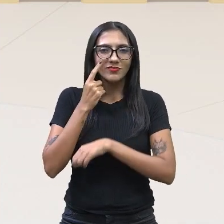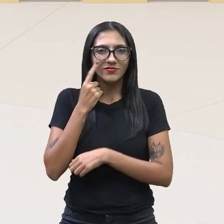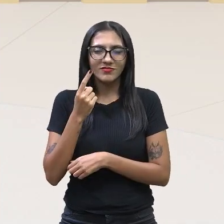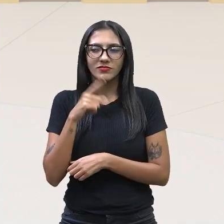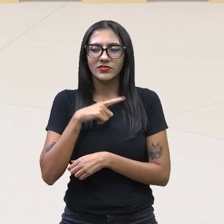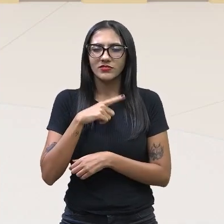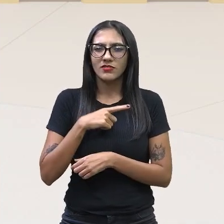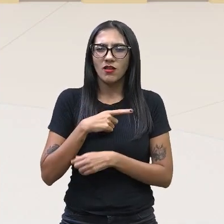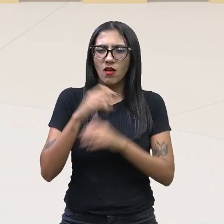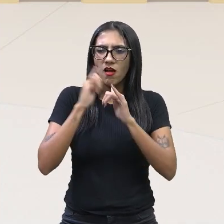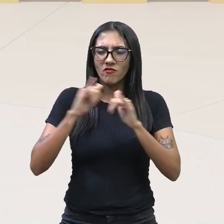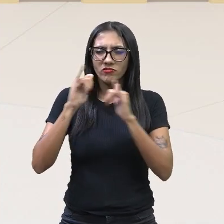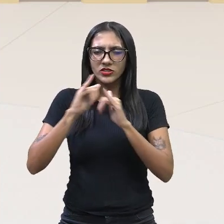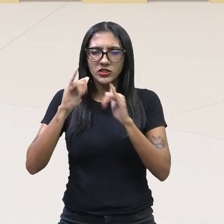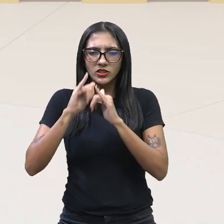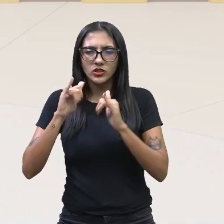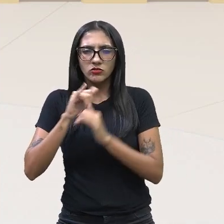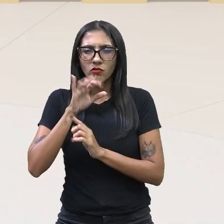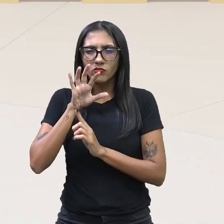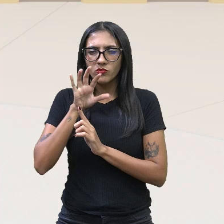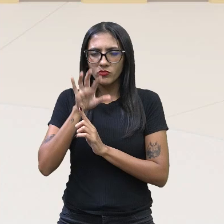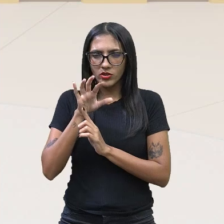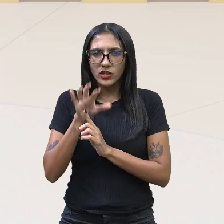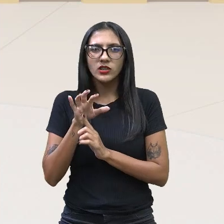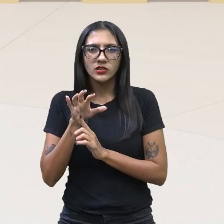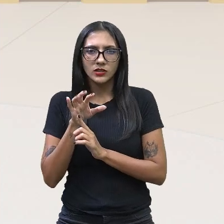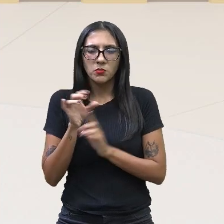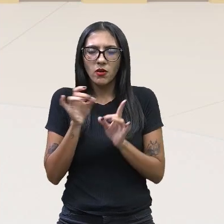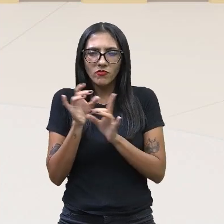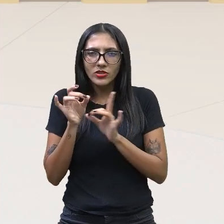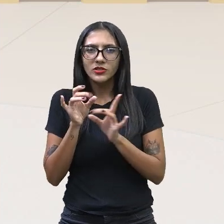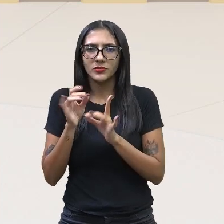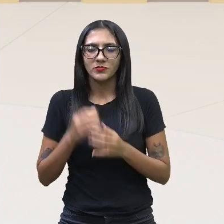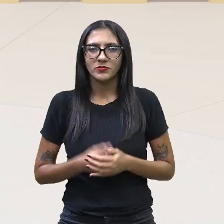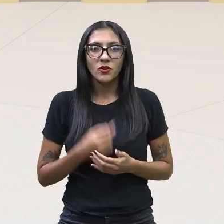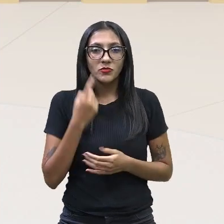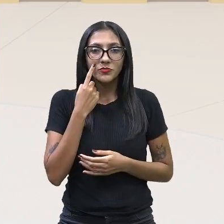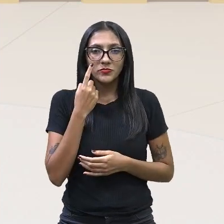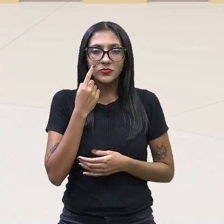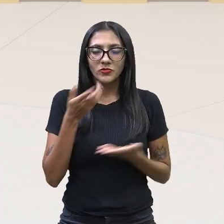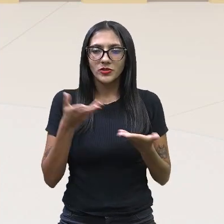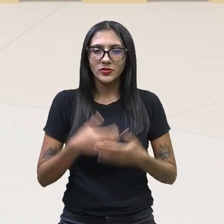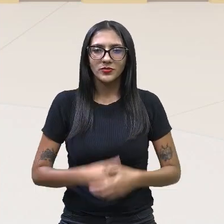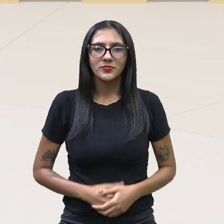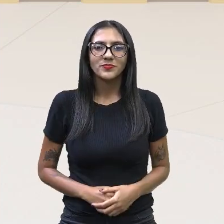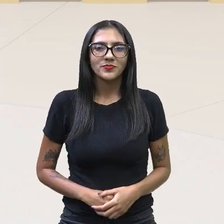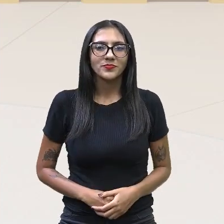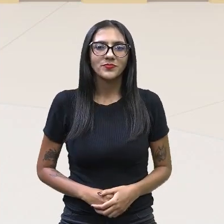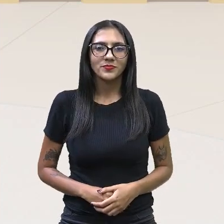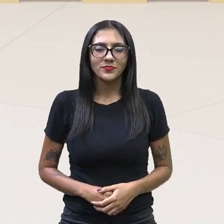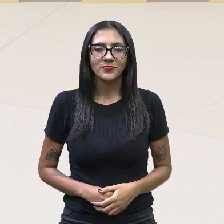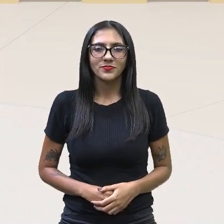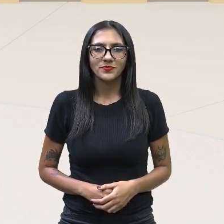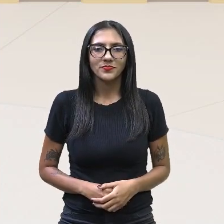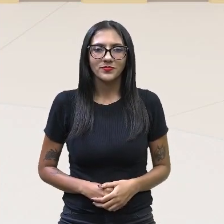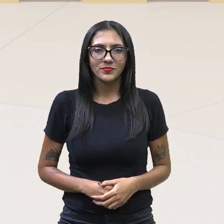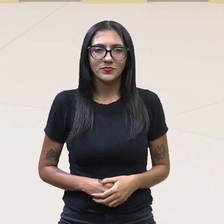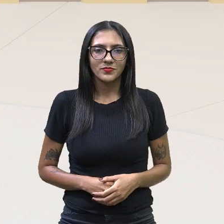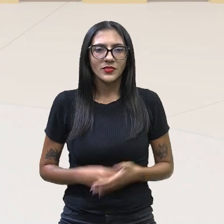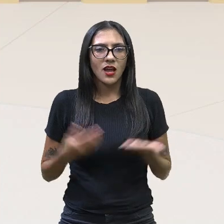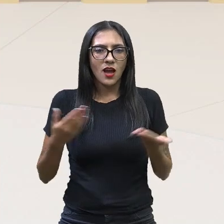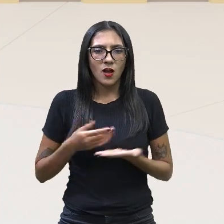que não tinha propaganda e com a utilização da propaganda ela foi melhorando. Vamos acompanhar isso agora, olha só. Vamos lá, nós temos o